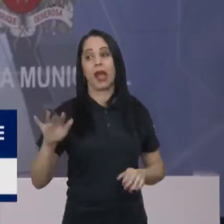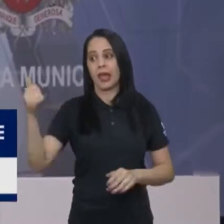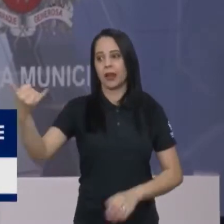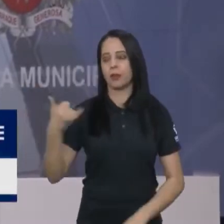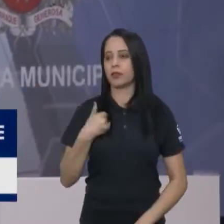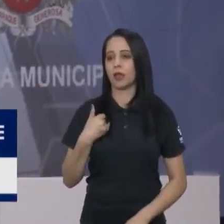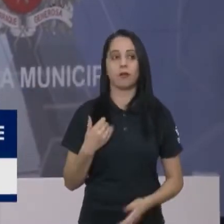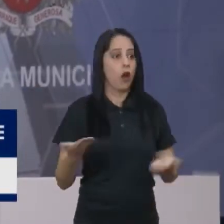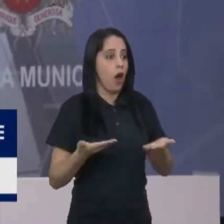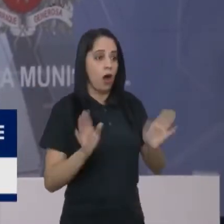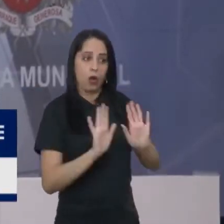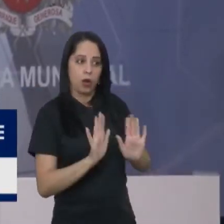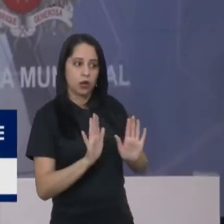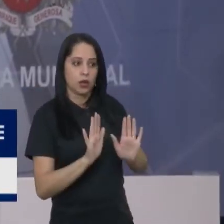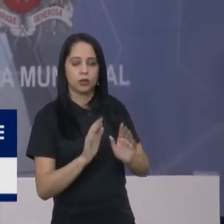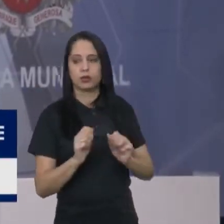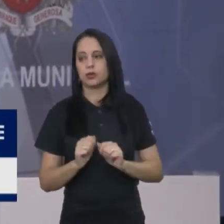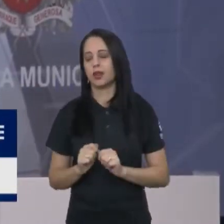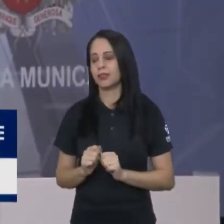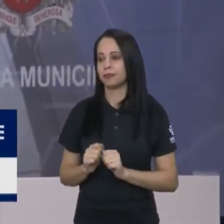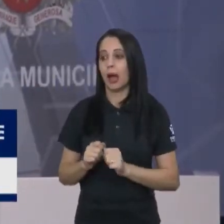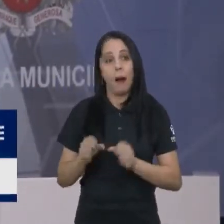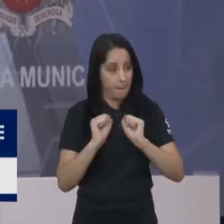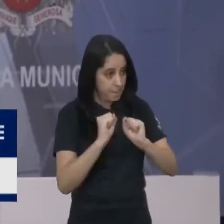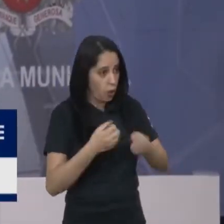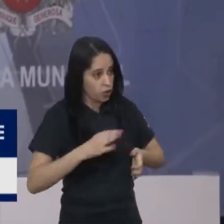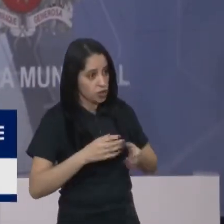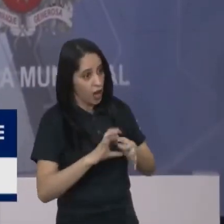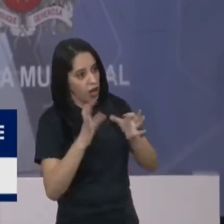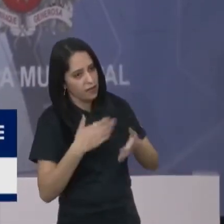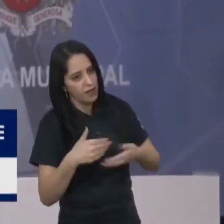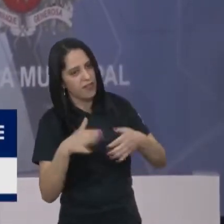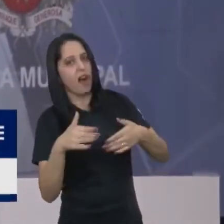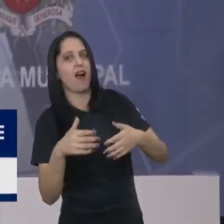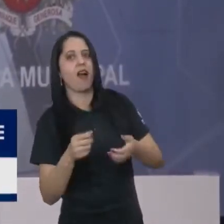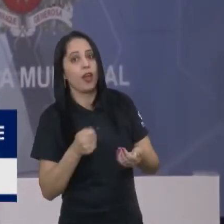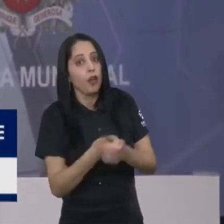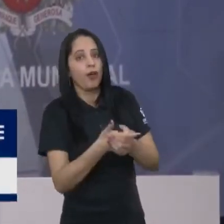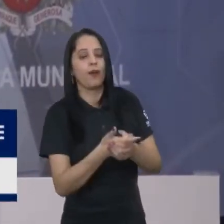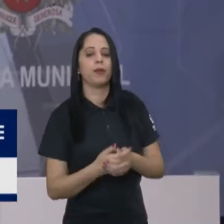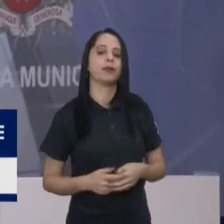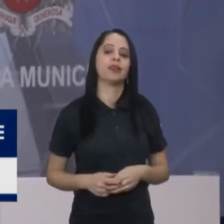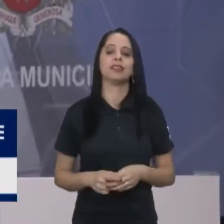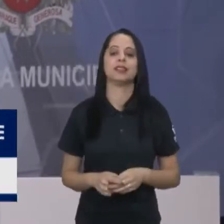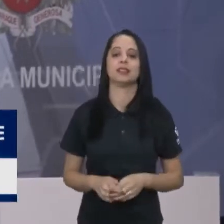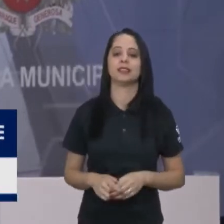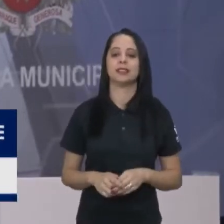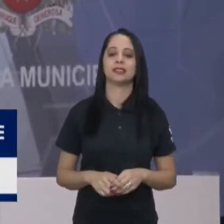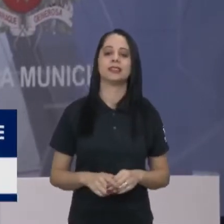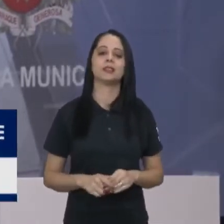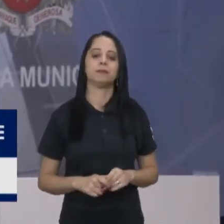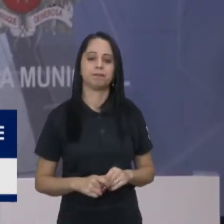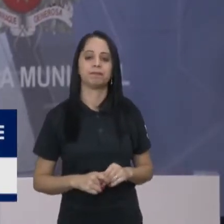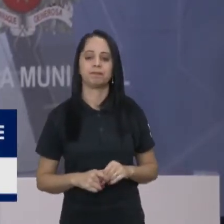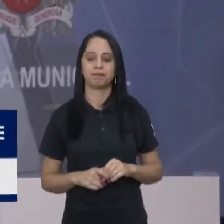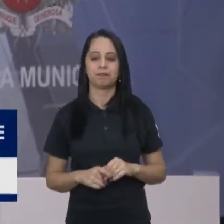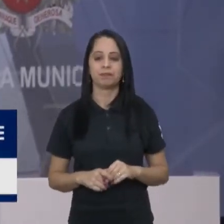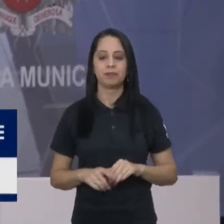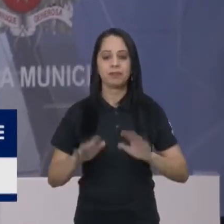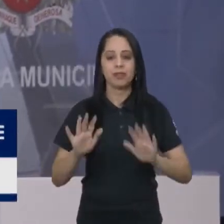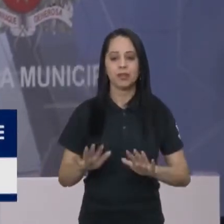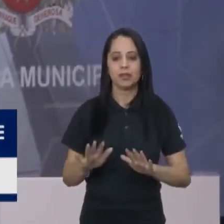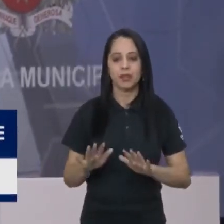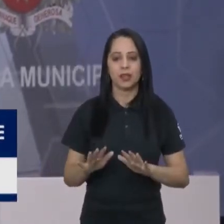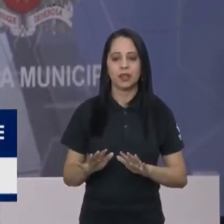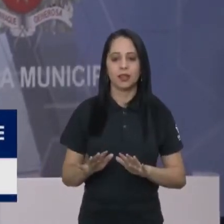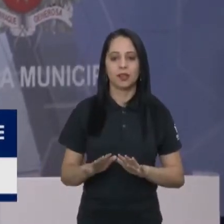vai, pode ir que dá. E aí eu percebi, lembra que eu falei do Ricardo, doutor No, né? Não pode fazer, não pode, já começava o seguinte, vai que